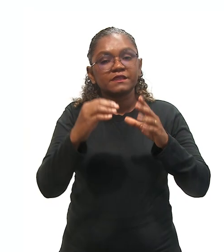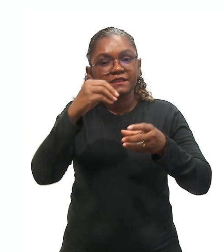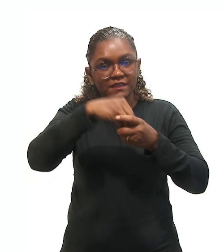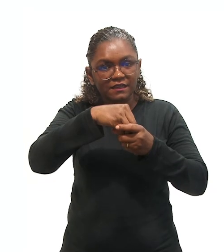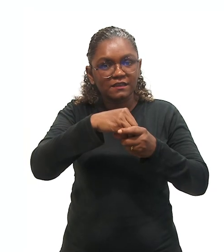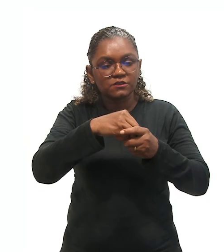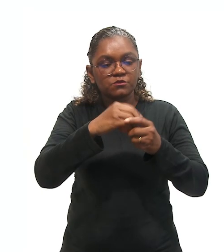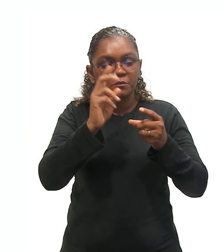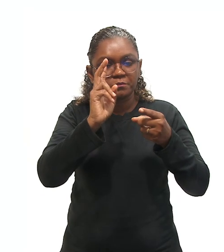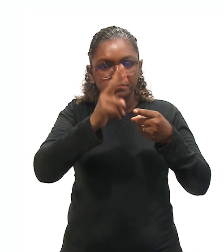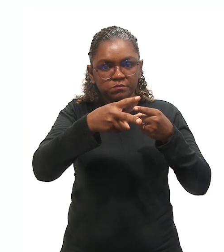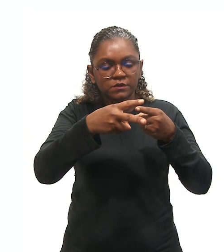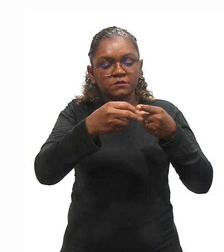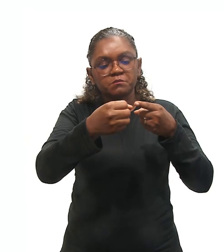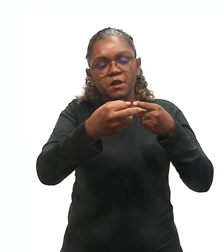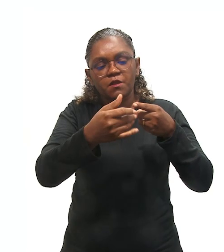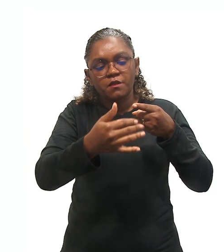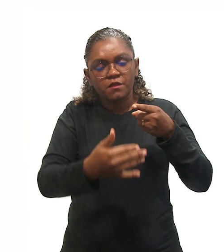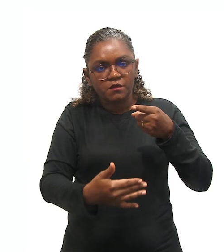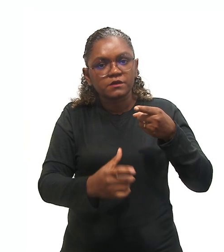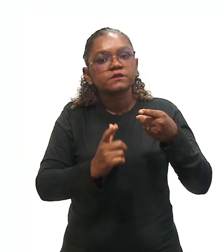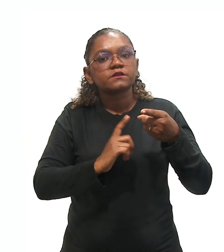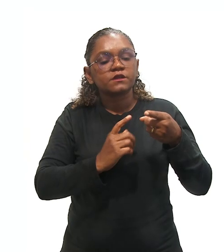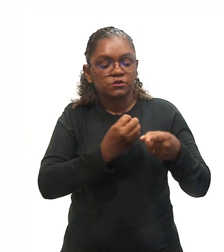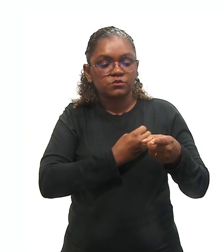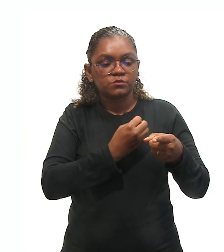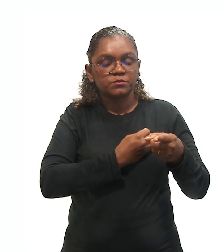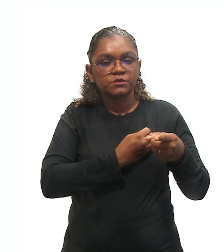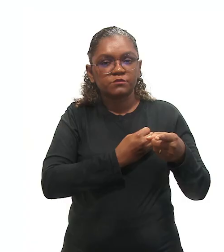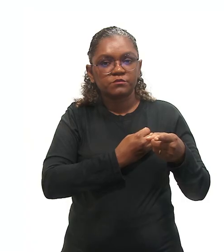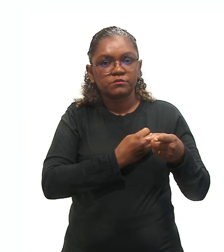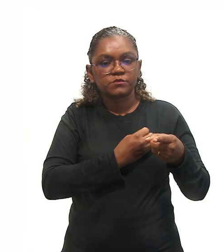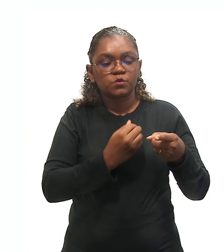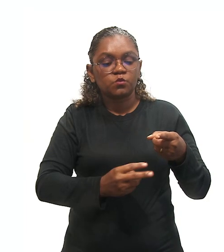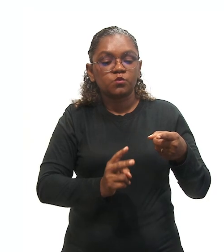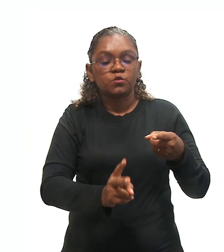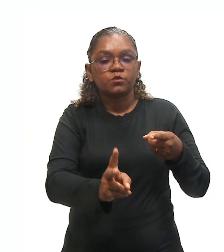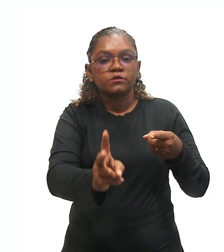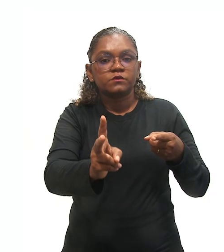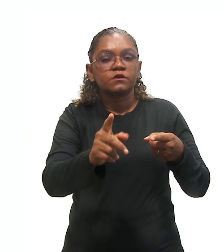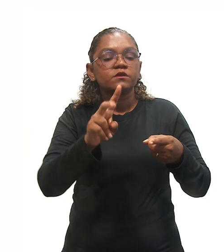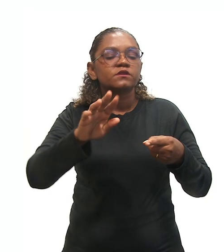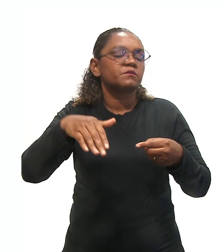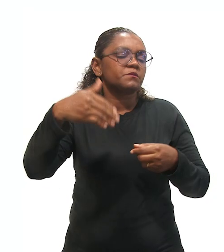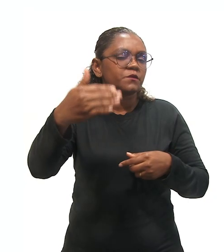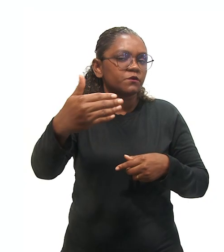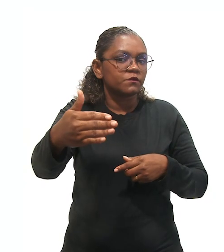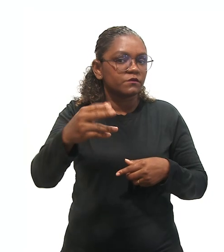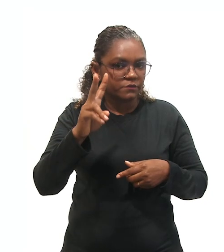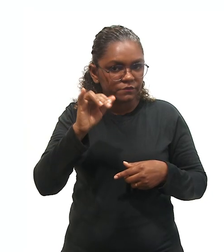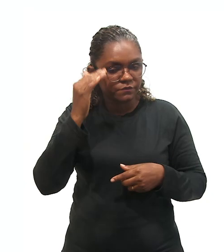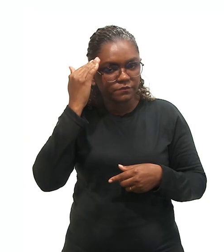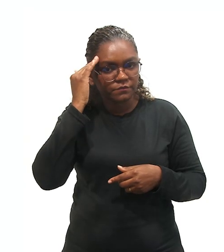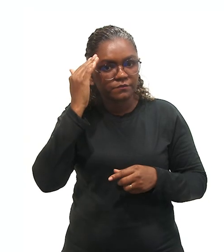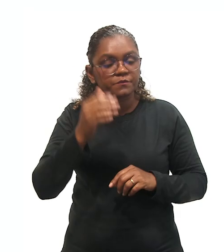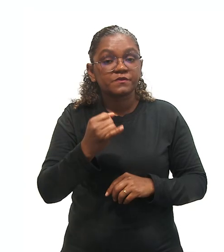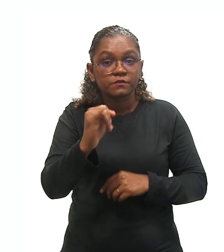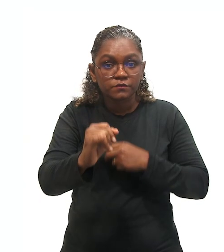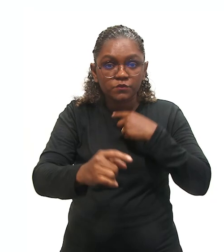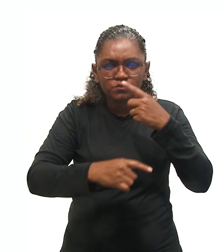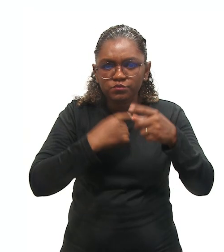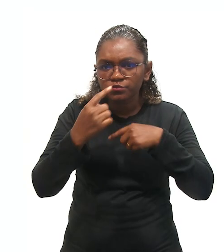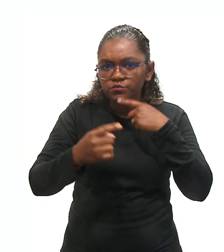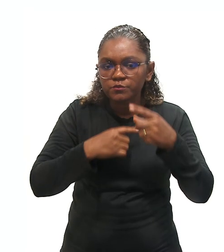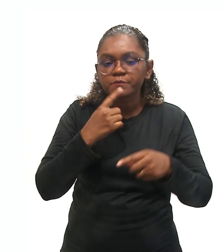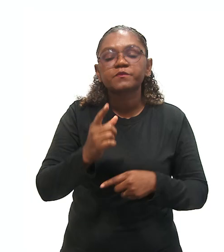subclassificação do ativo, ele vai ter uma sequência numérica, que você vai conseguir compreender lá na frente. Na dúvida,